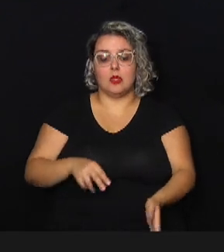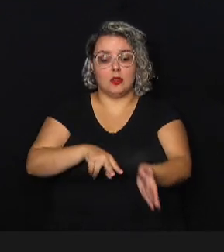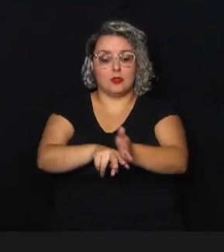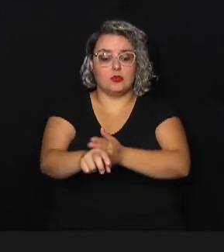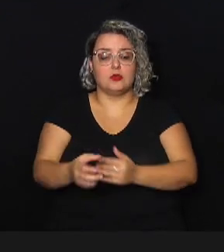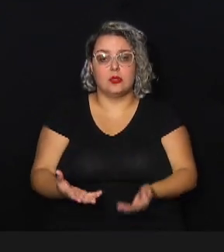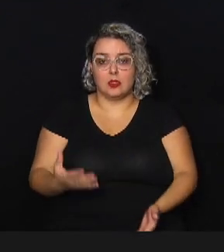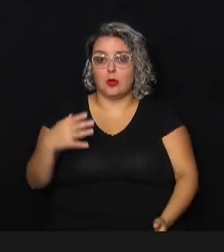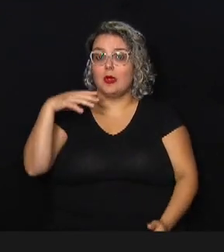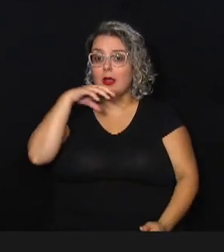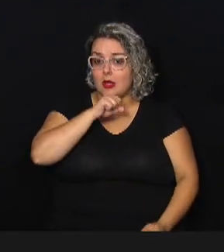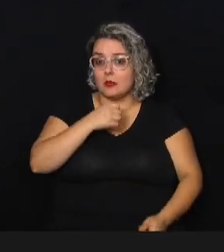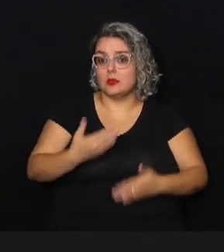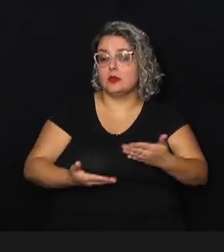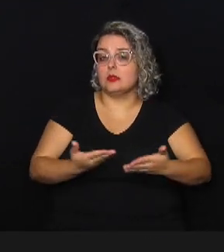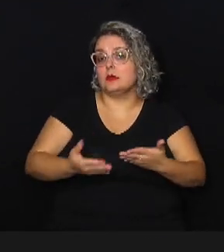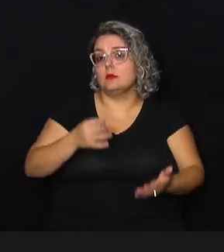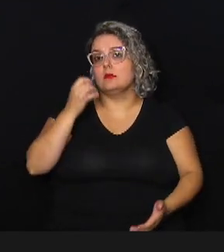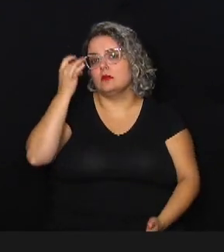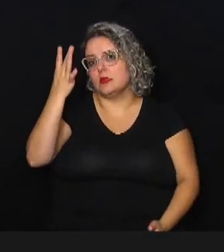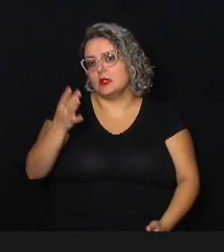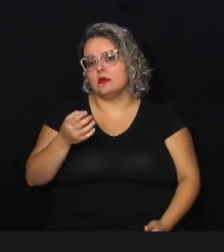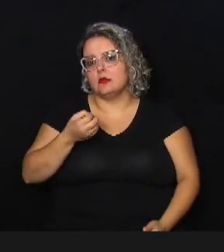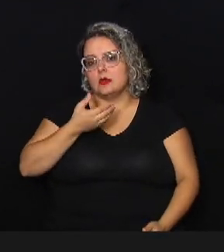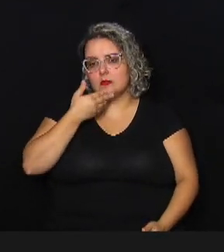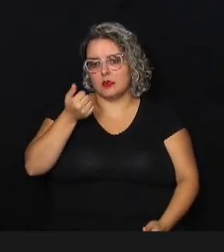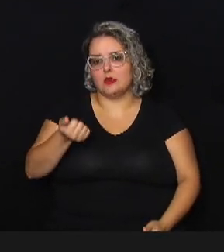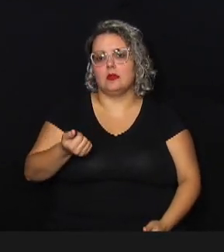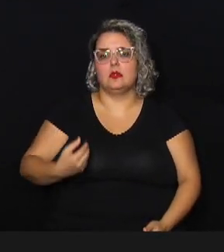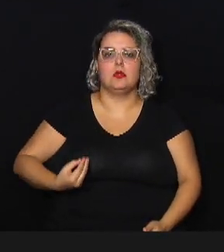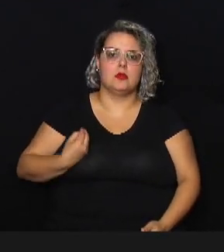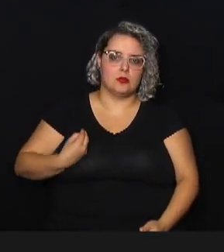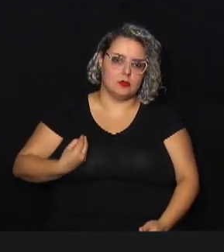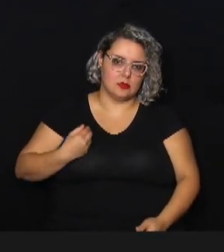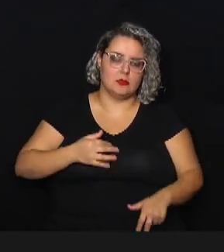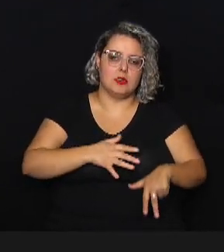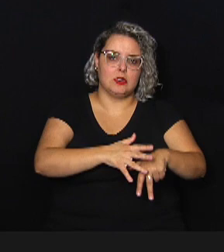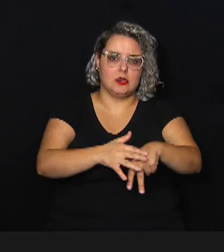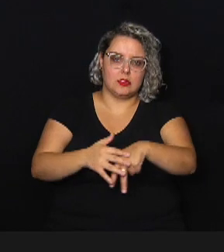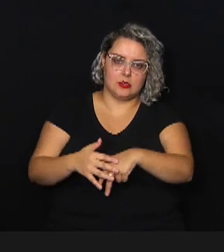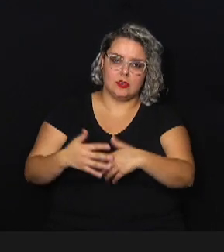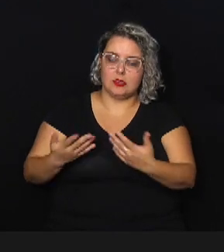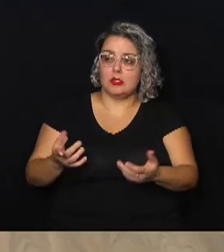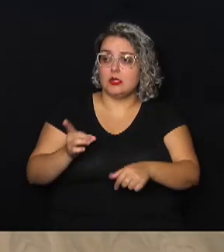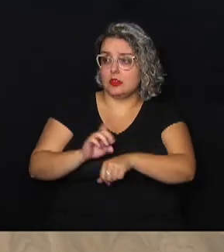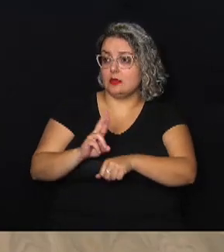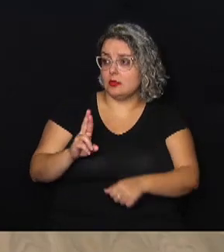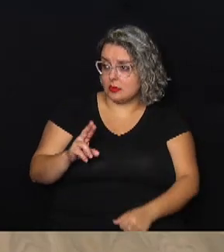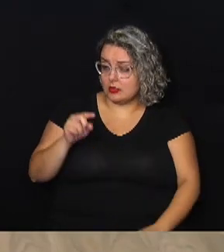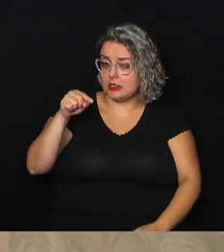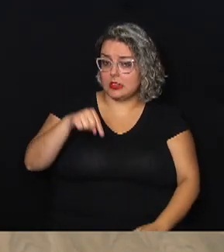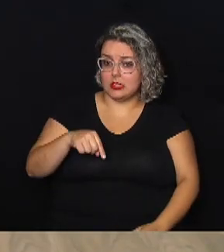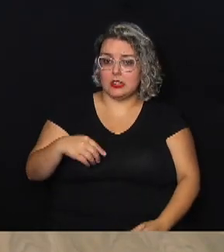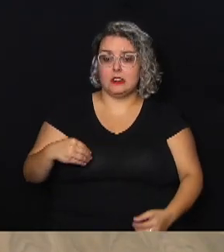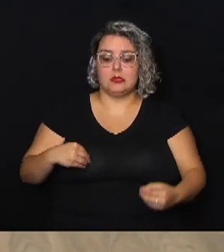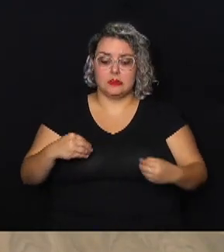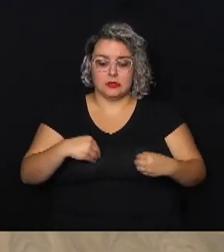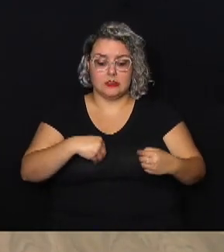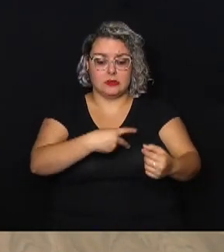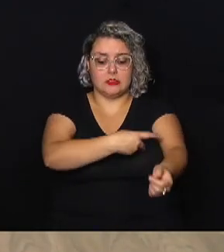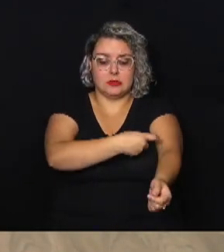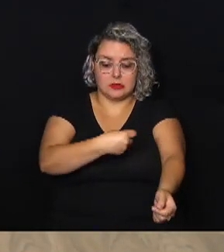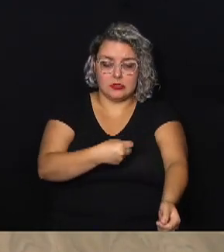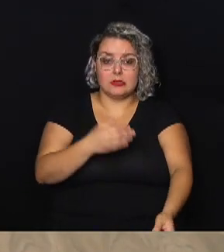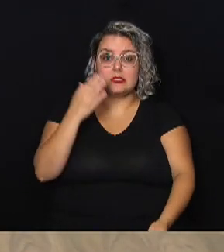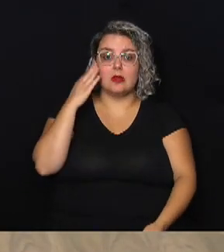tratamento, e isso melhora muito o índice de sobrevivência desses pacientes. Tá? E doutor, nesse exame já dá para saber então